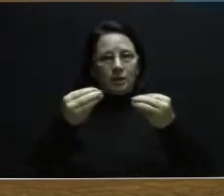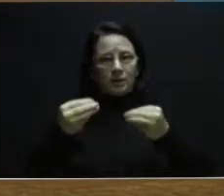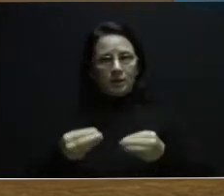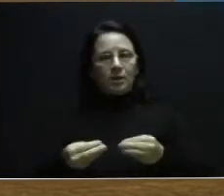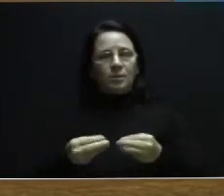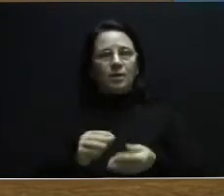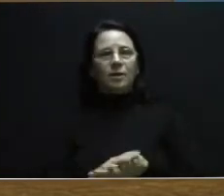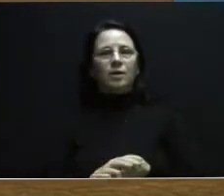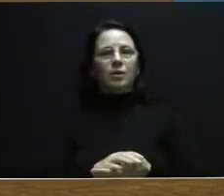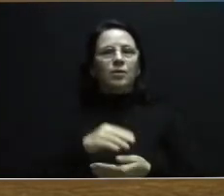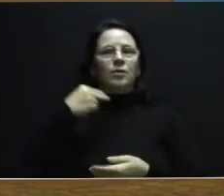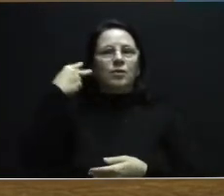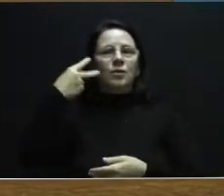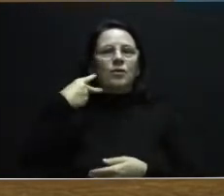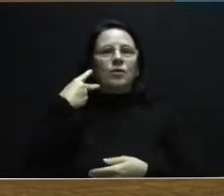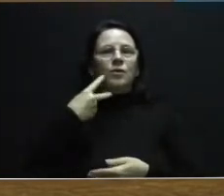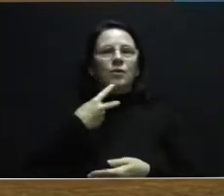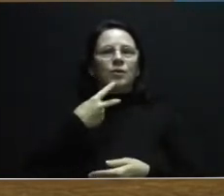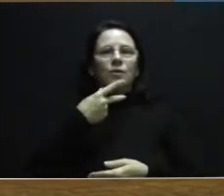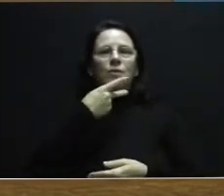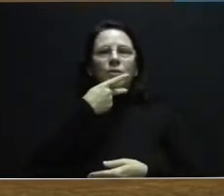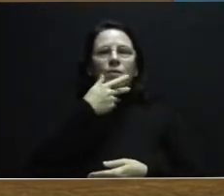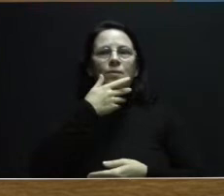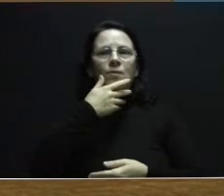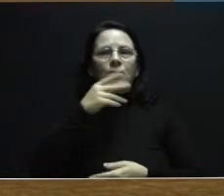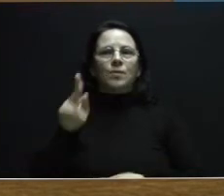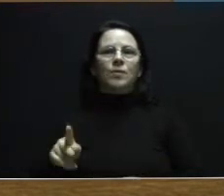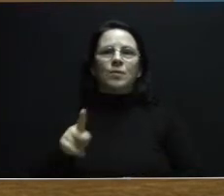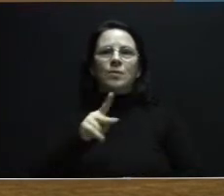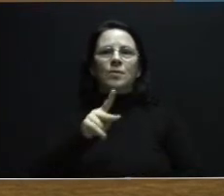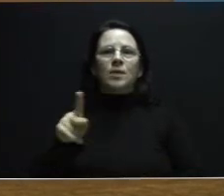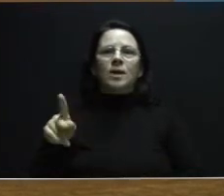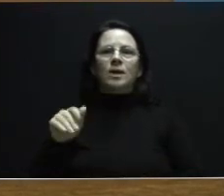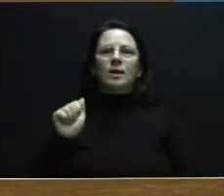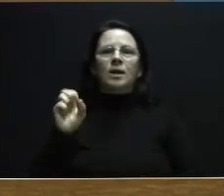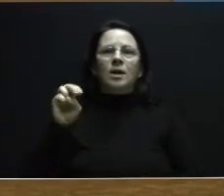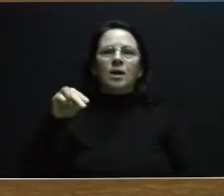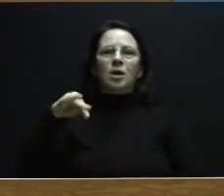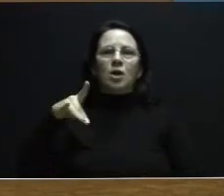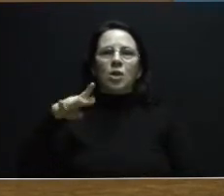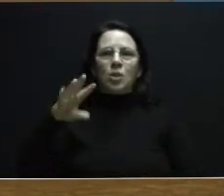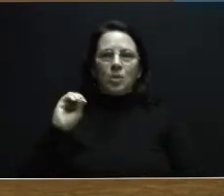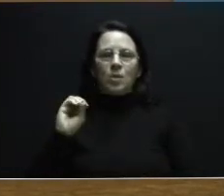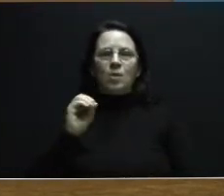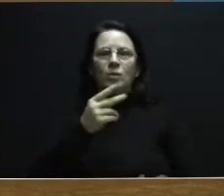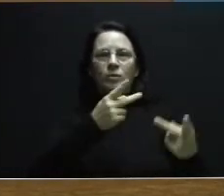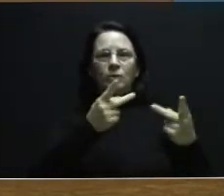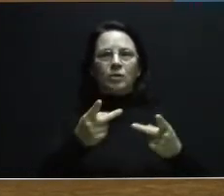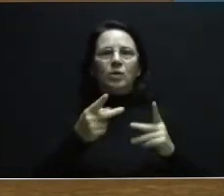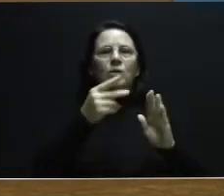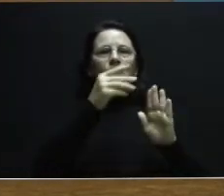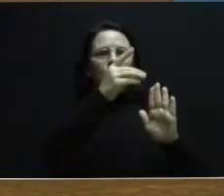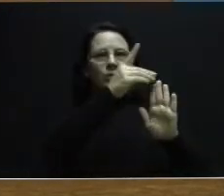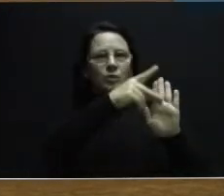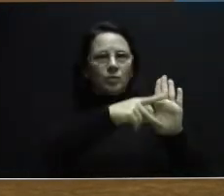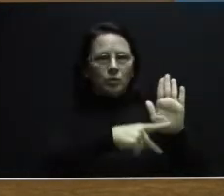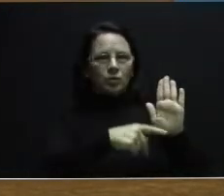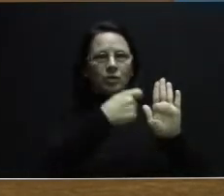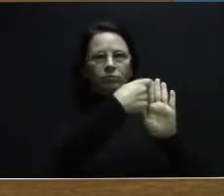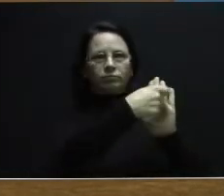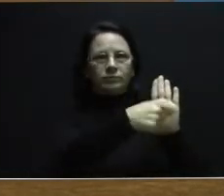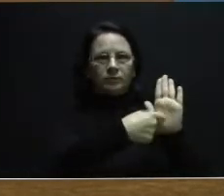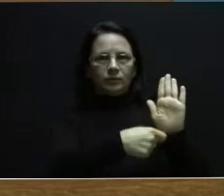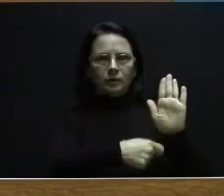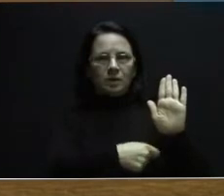Rodrigo, seu pai era vereador comigo, foi o padre Antônio Sérgio, trouxe esse projeto, e, para mim, eu não esperava de ficar